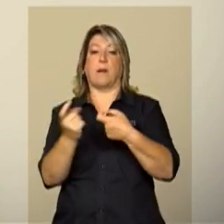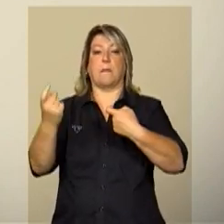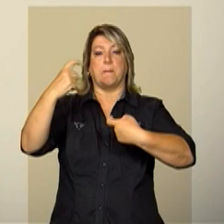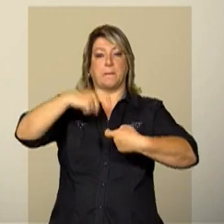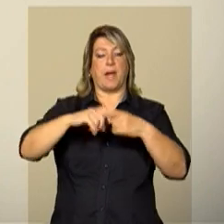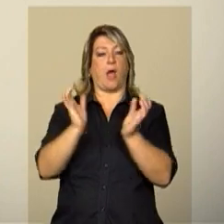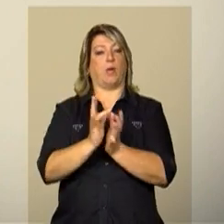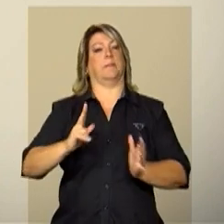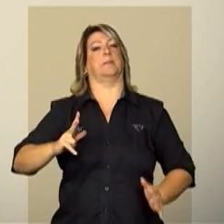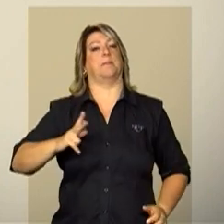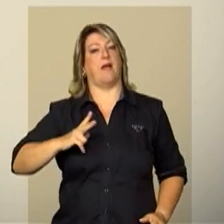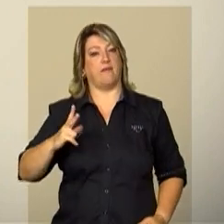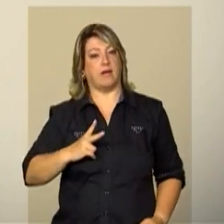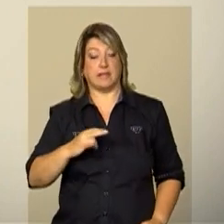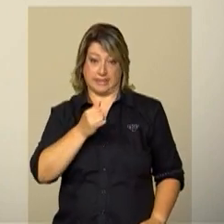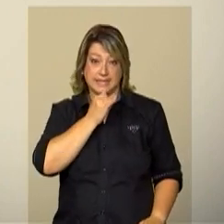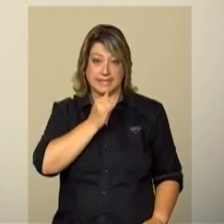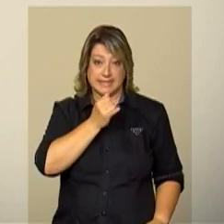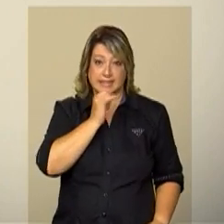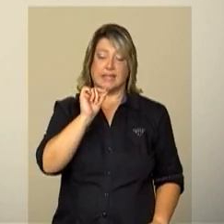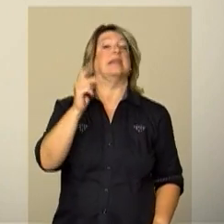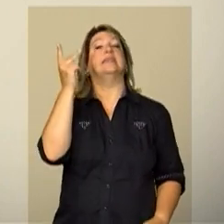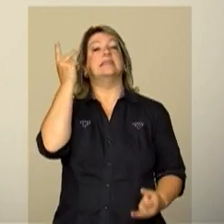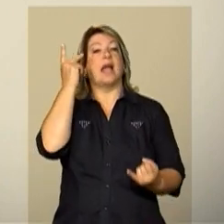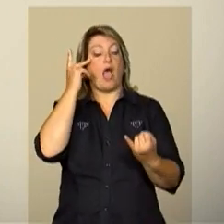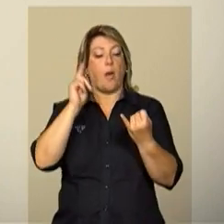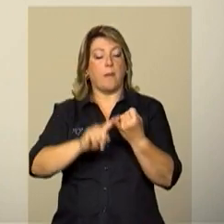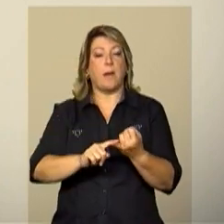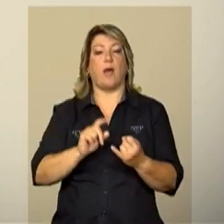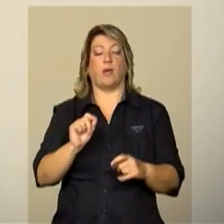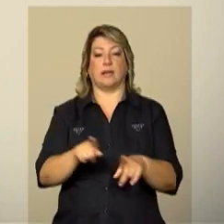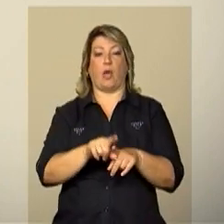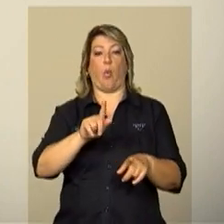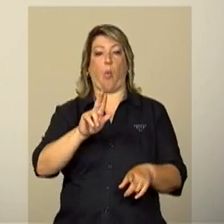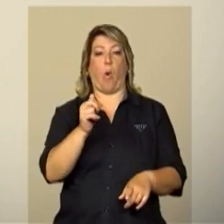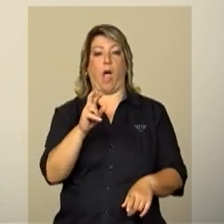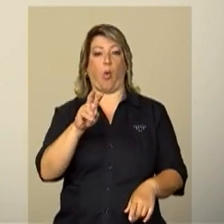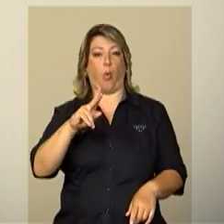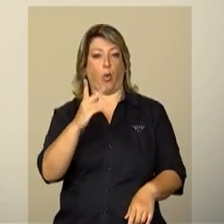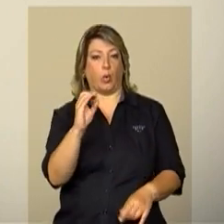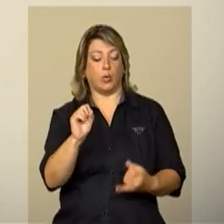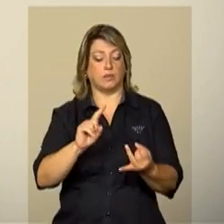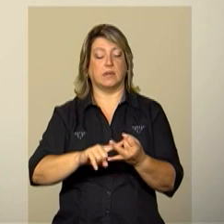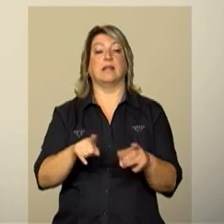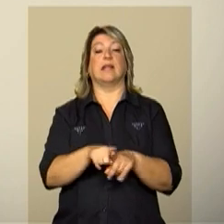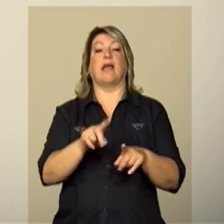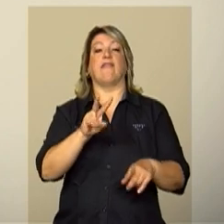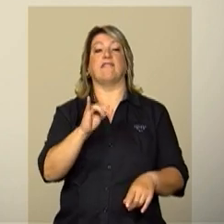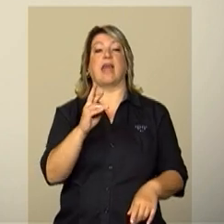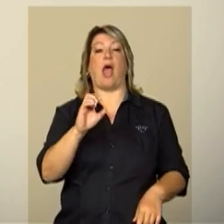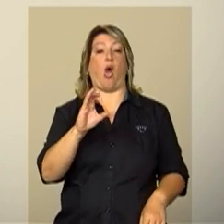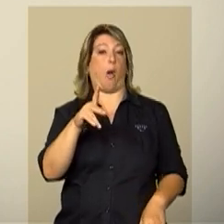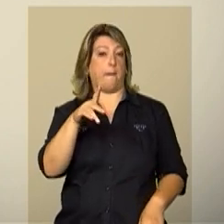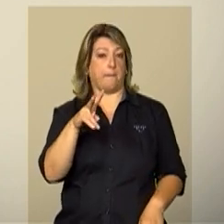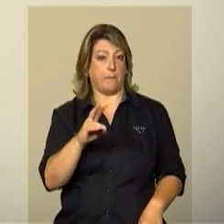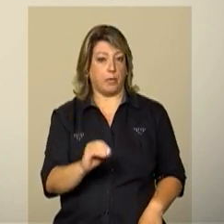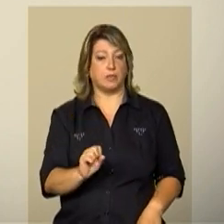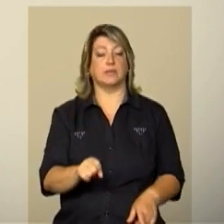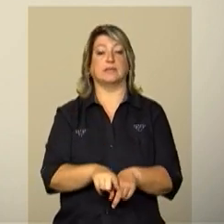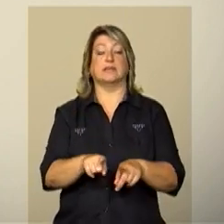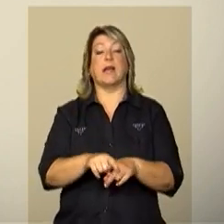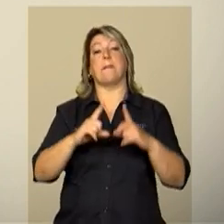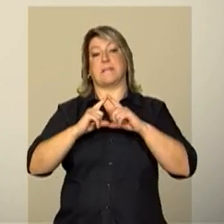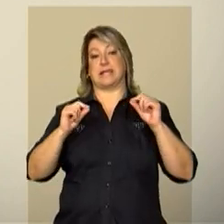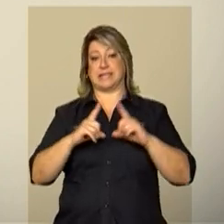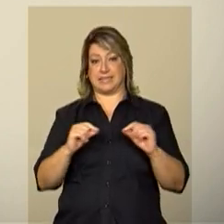setor privado por exemplo São Paulo tanto Guarulhos como Viracopos e Brasília E